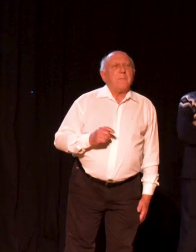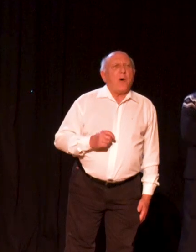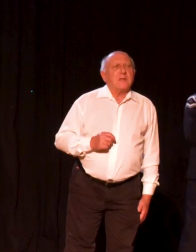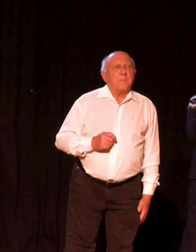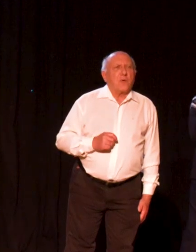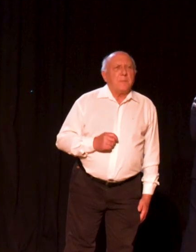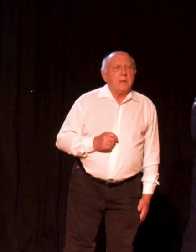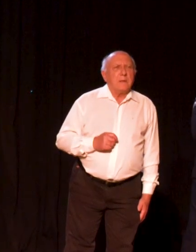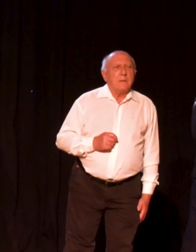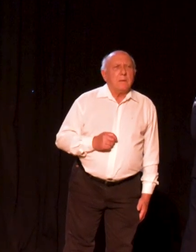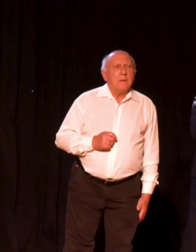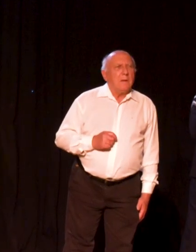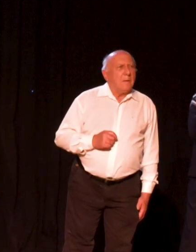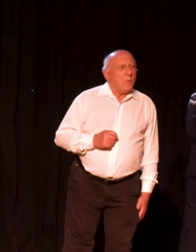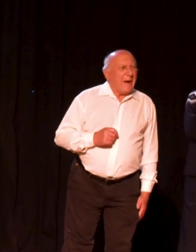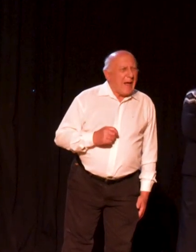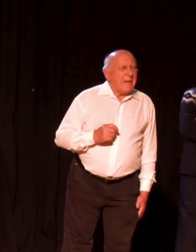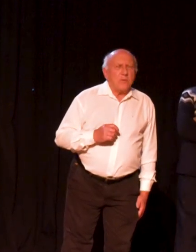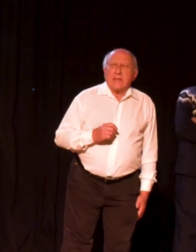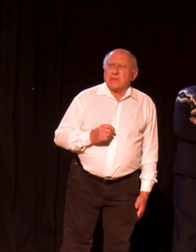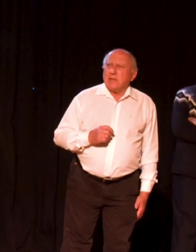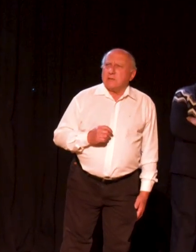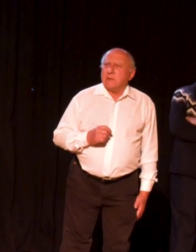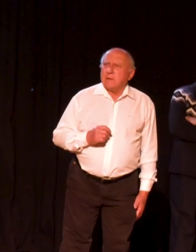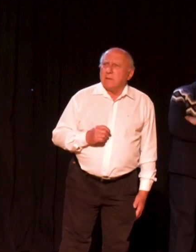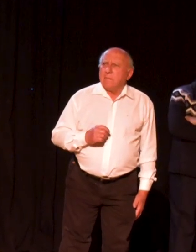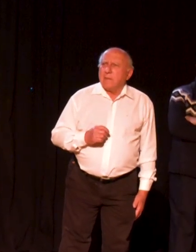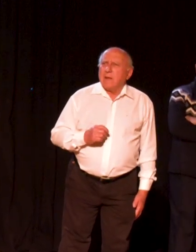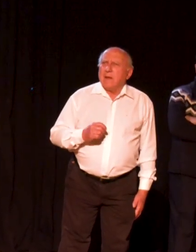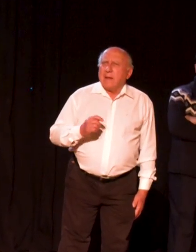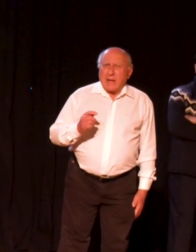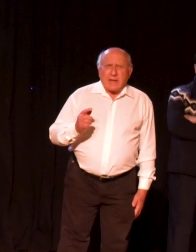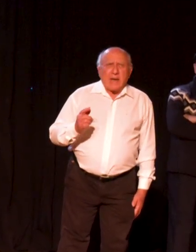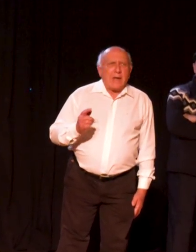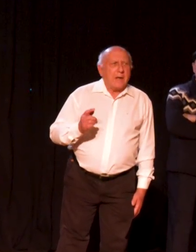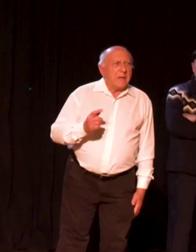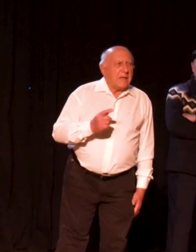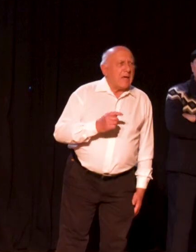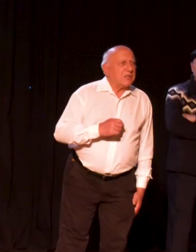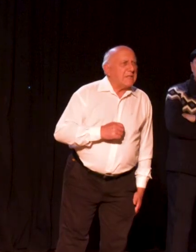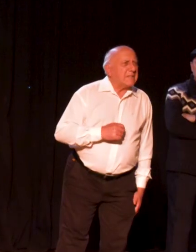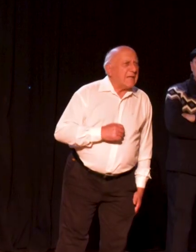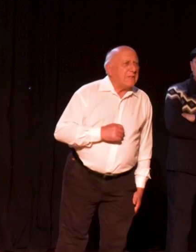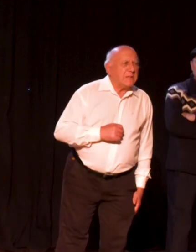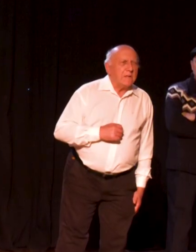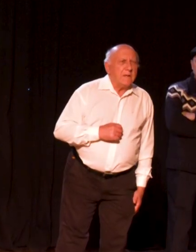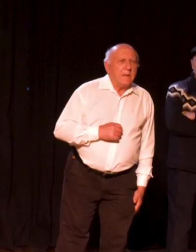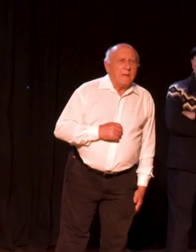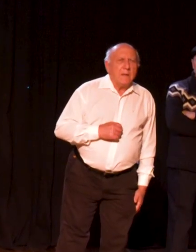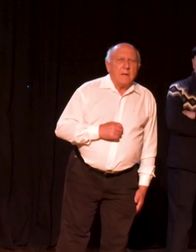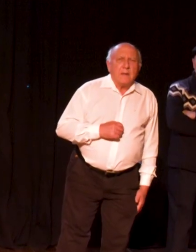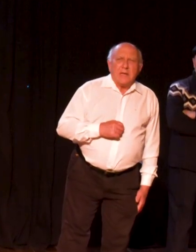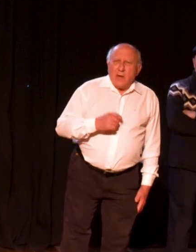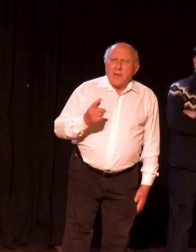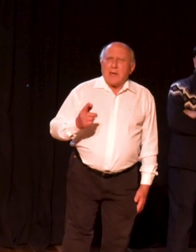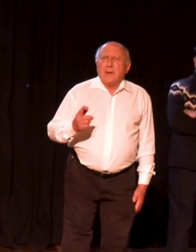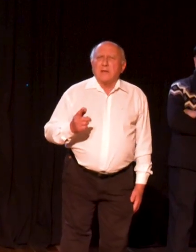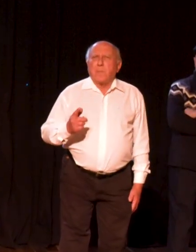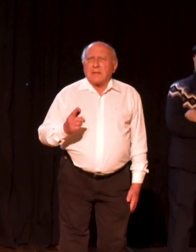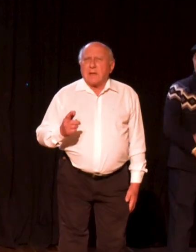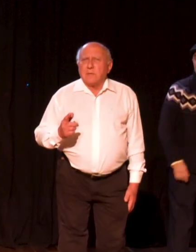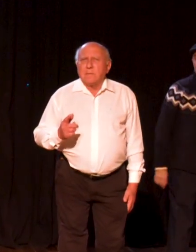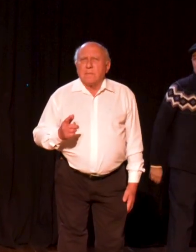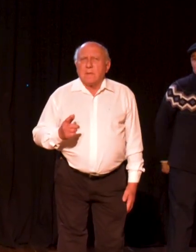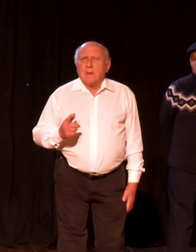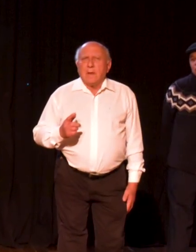também não se pode proibir. Qual é a língua da gente? É aquela em que a gente sente e não a que